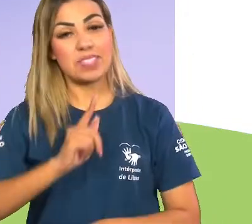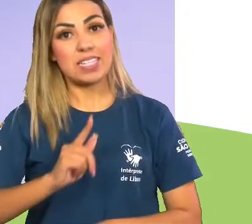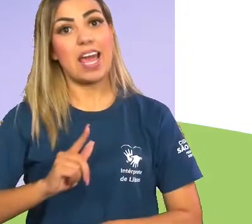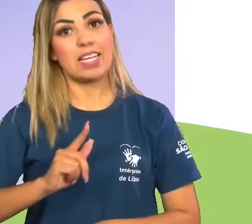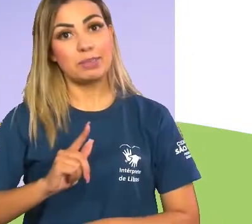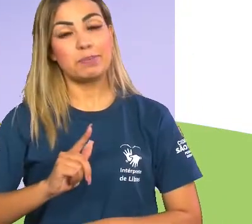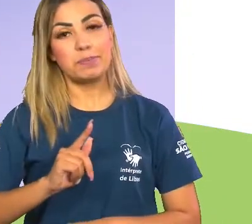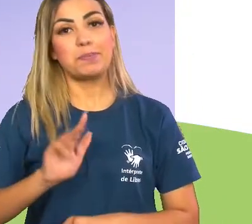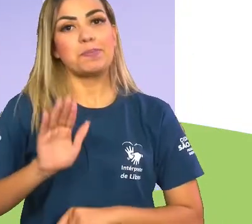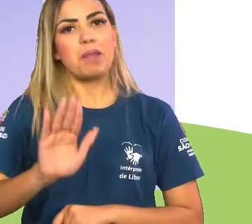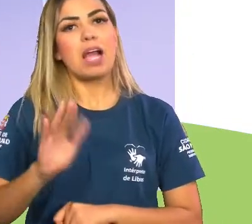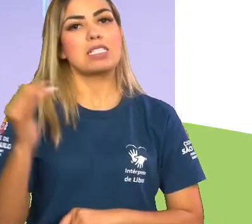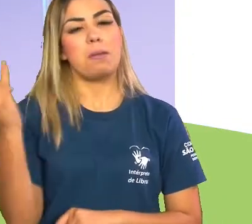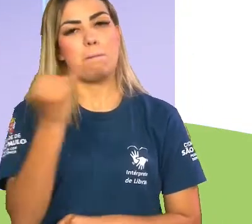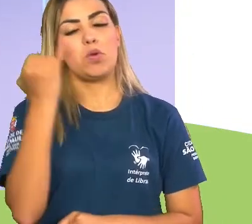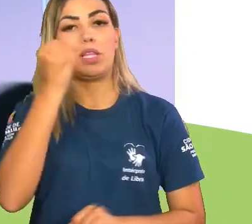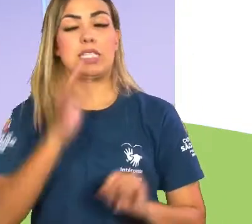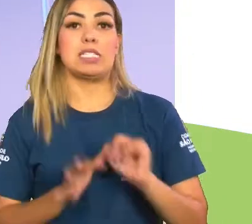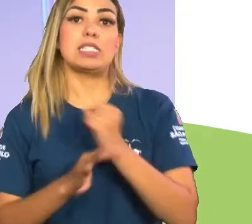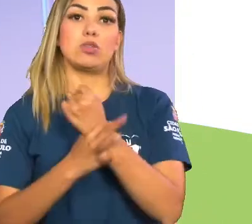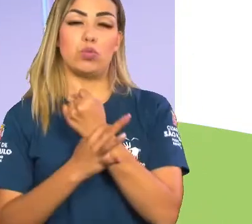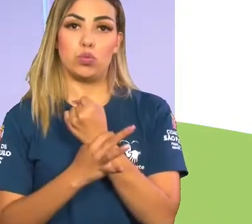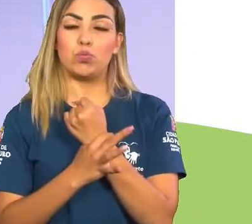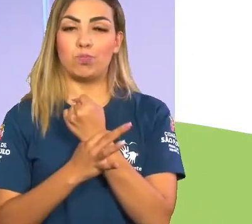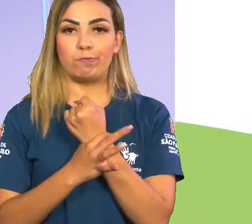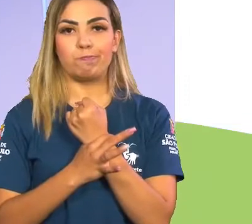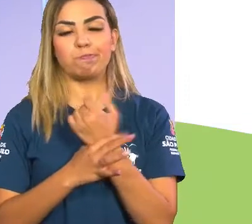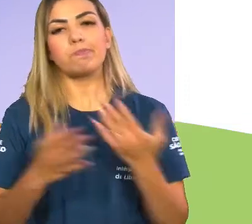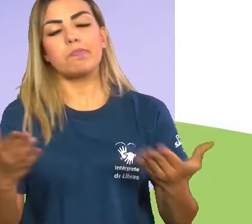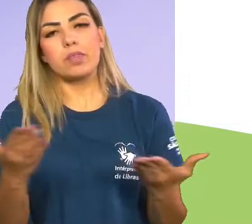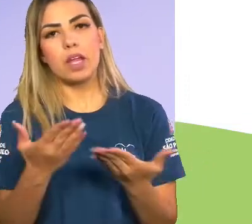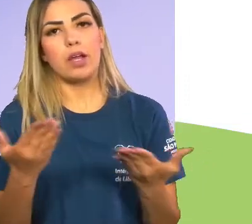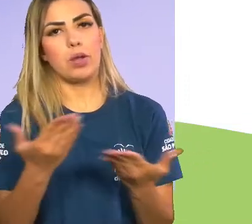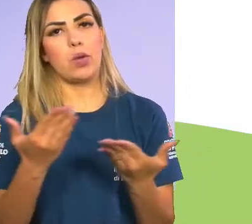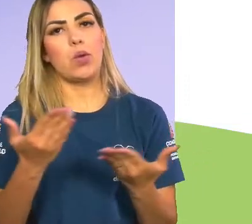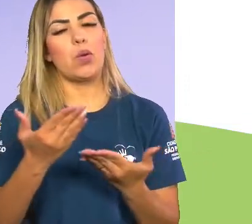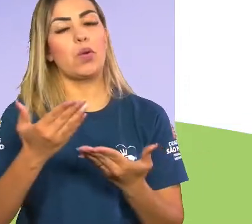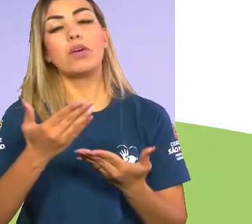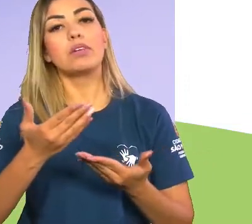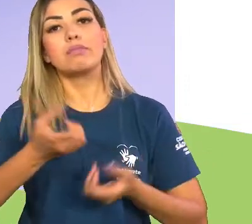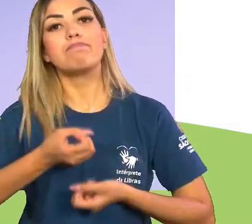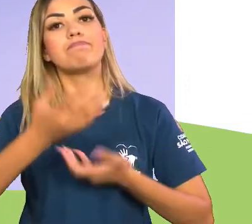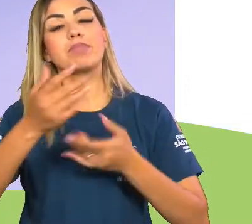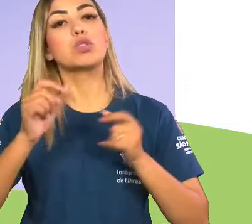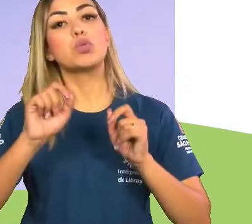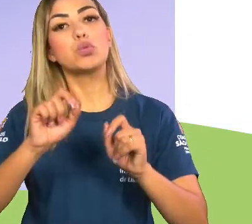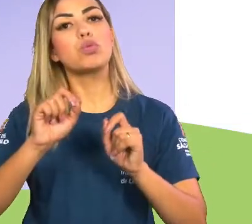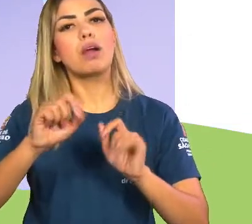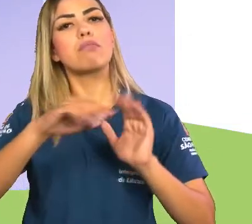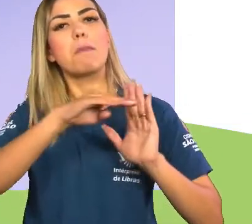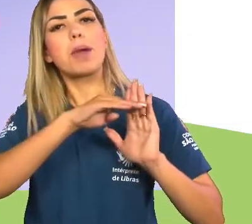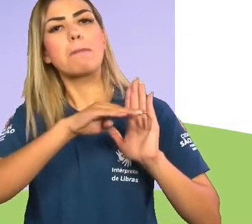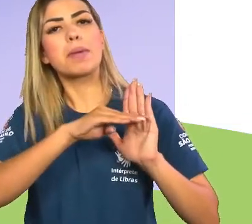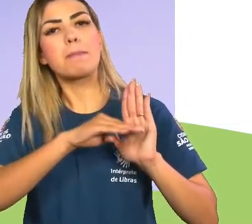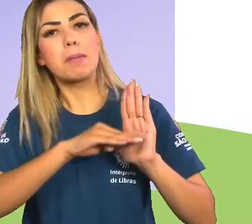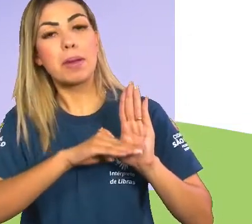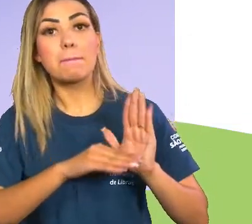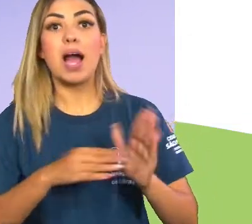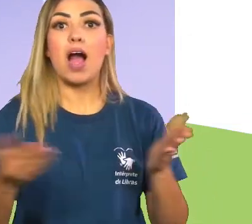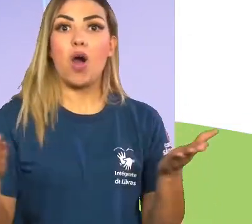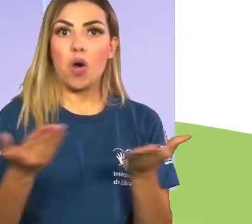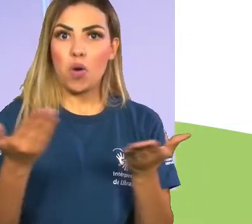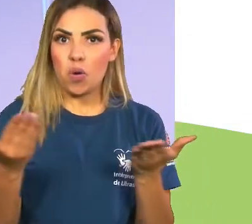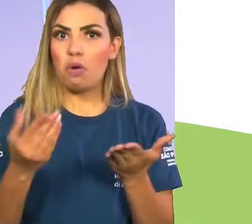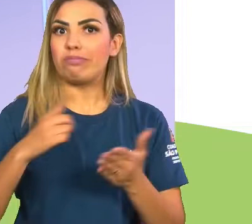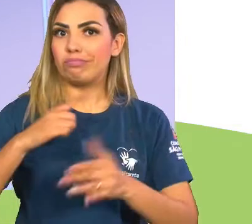de segurança. Bom, recado dado, vamos agora à programação dessa noite que, ó, vou ser bem sincera pra você, promete muitas